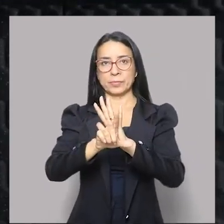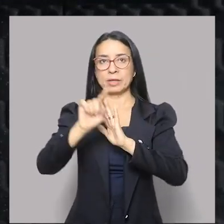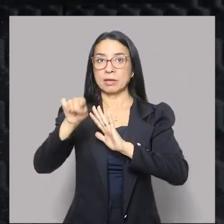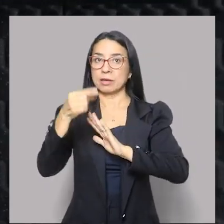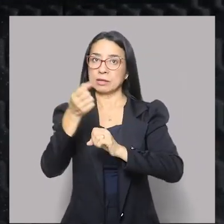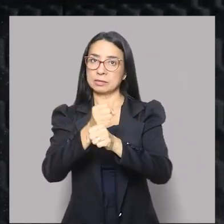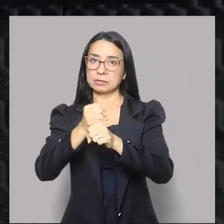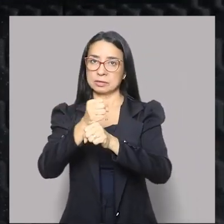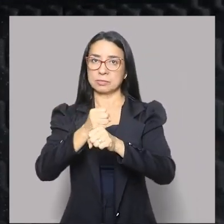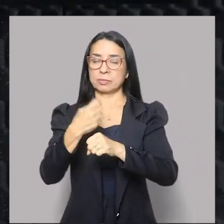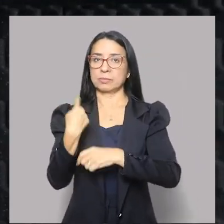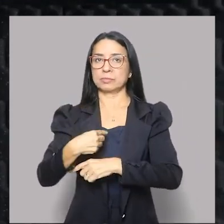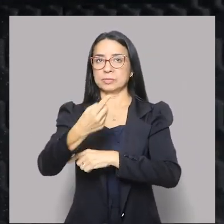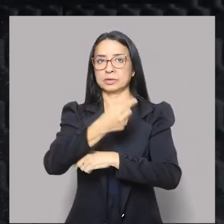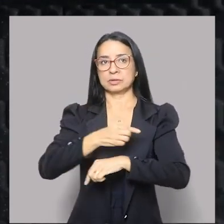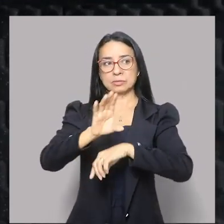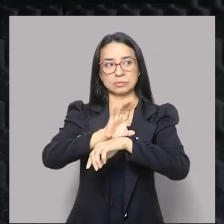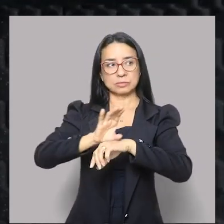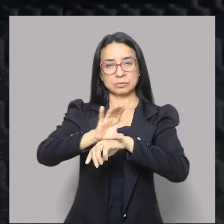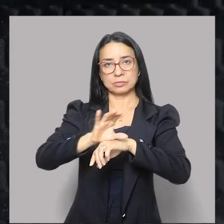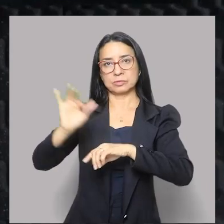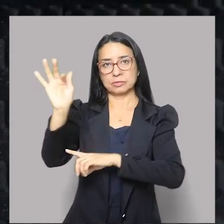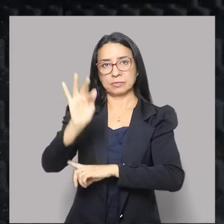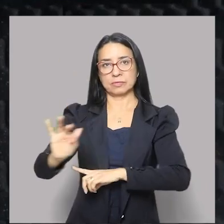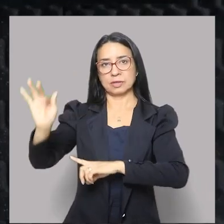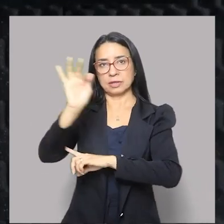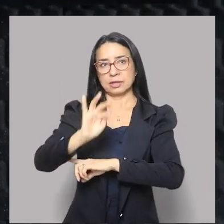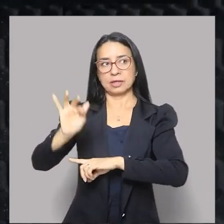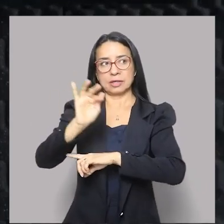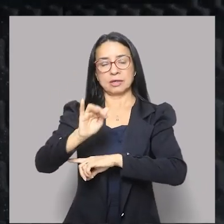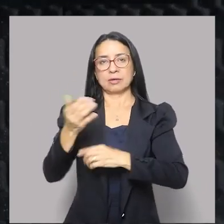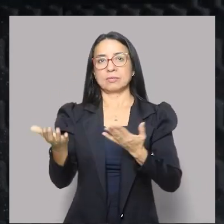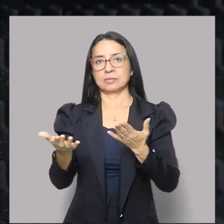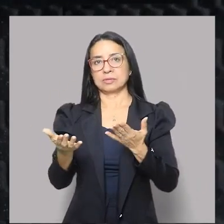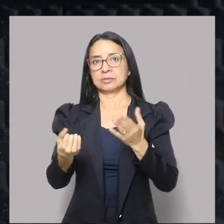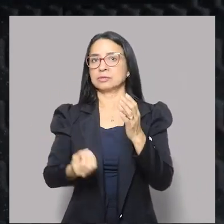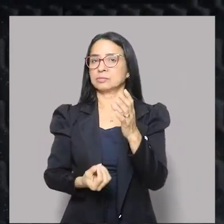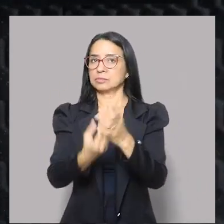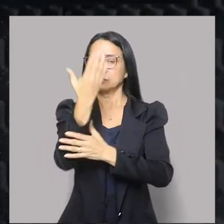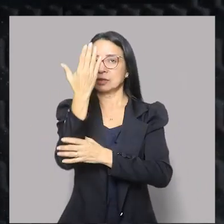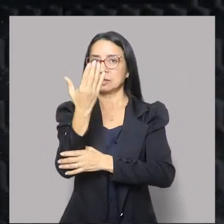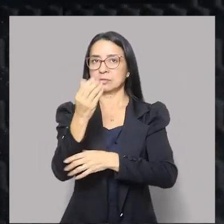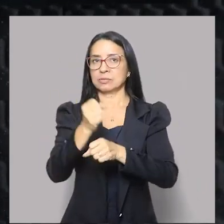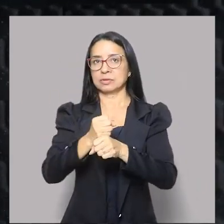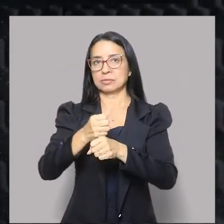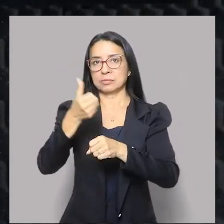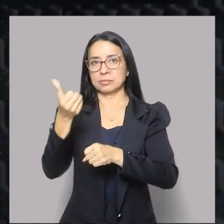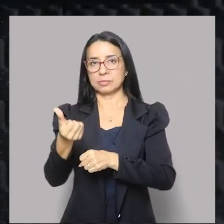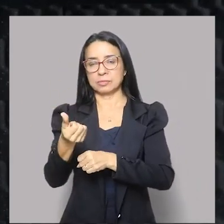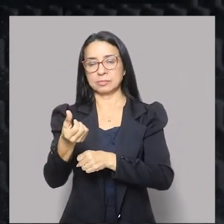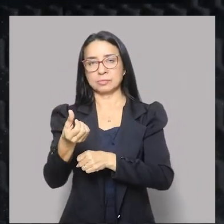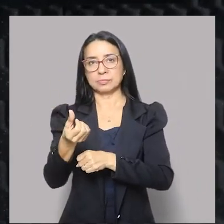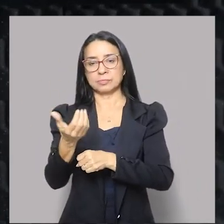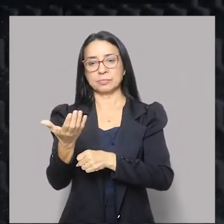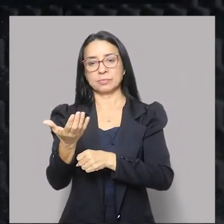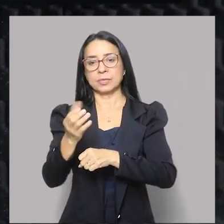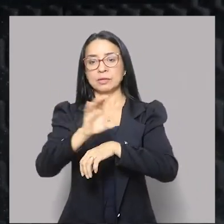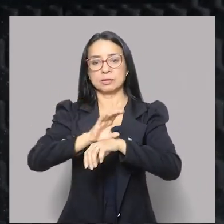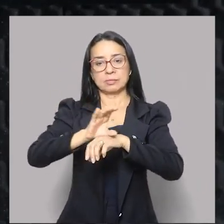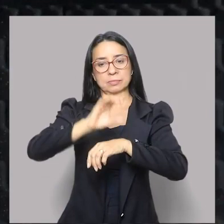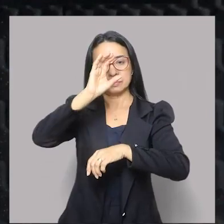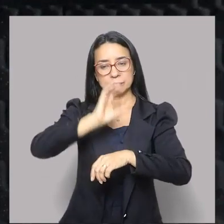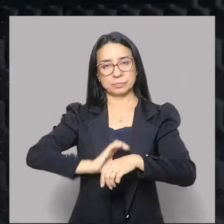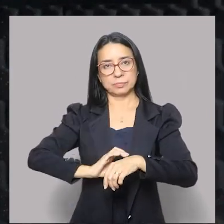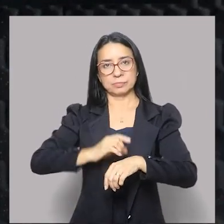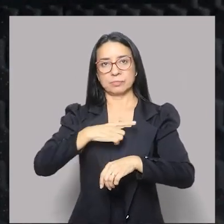depois, a nossa Constituição Federal, que foi promulgada em 1988, é uma Constituição que é chamada de cidadã.